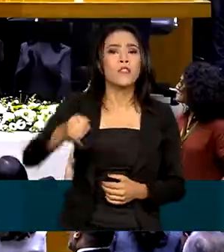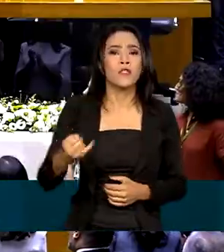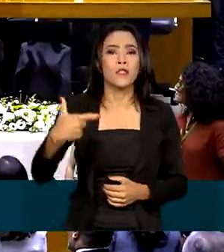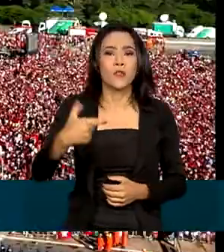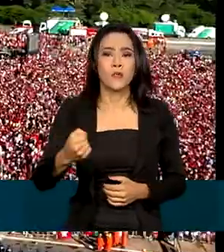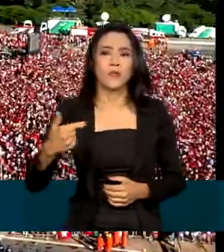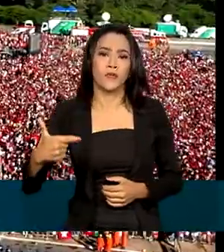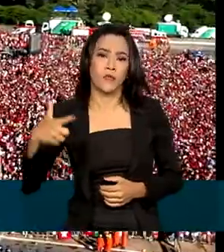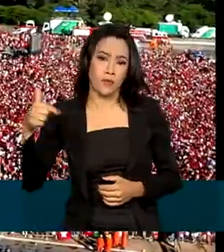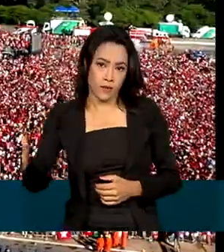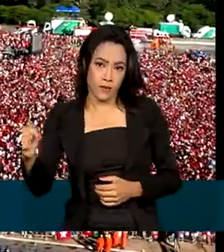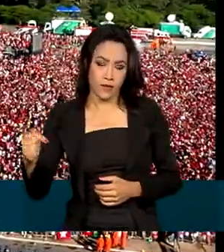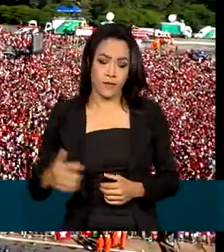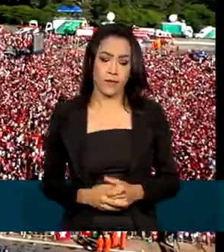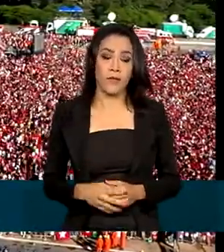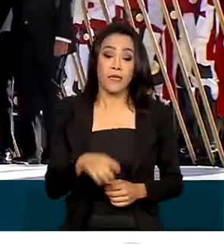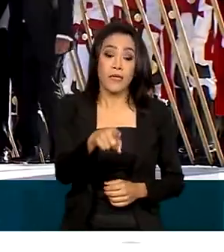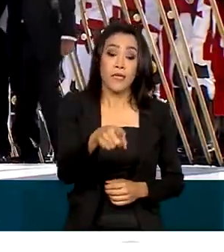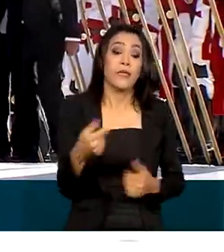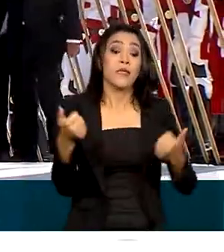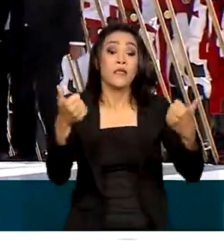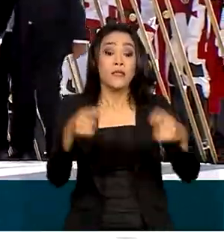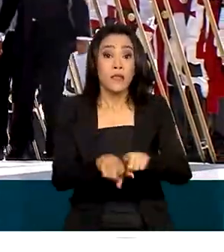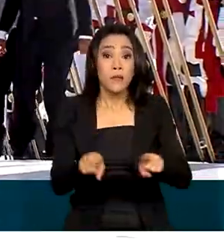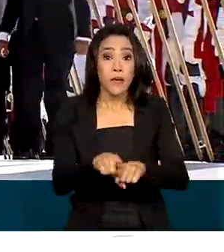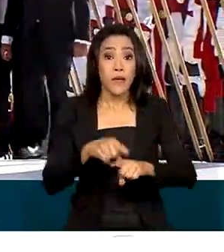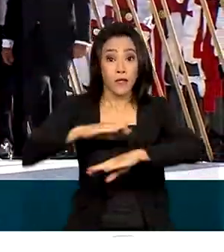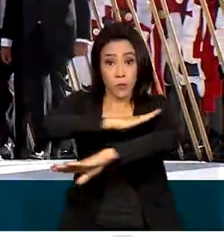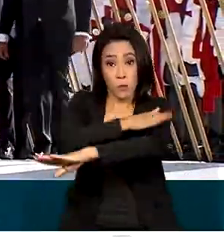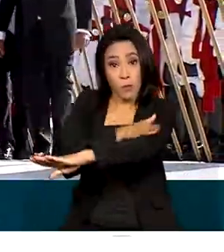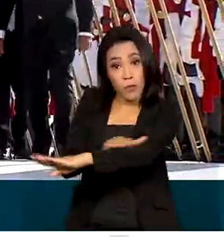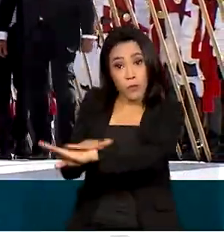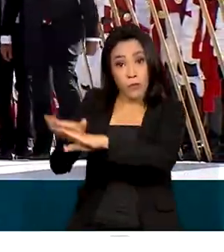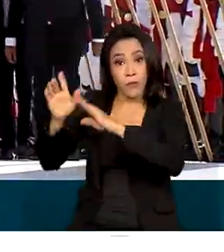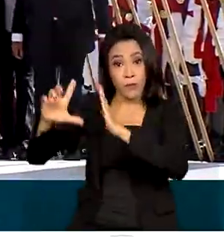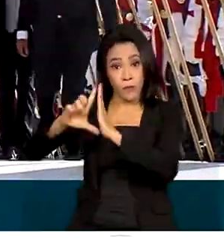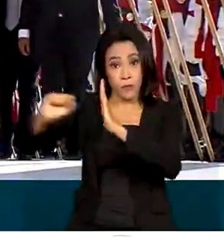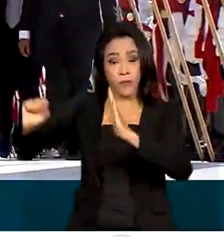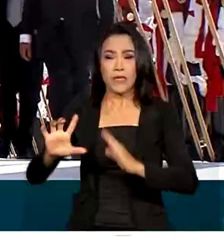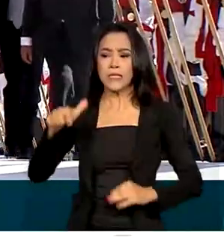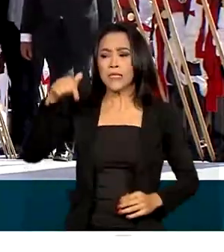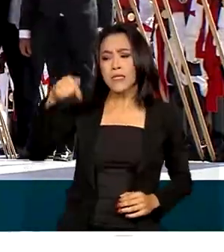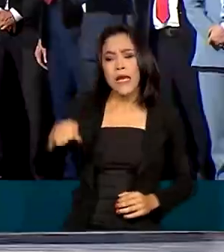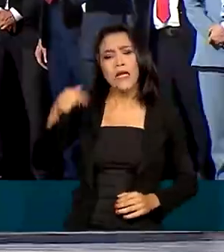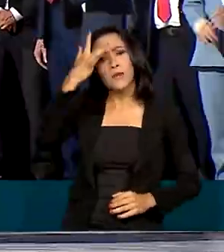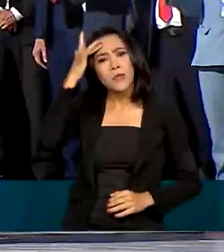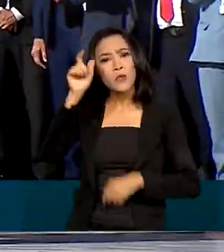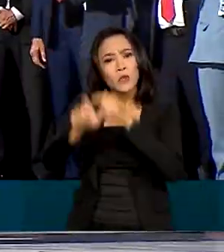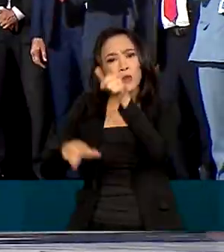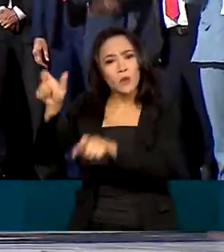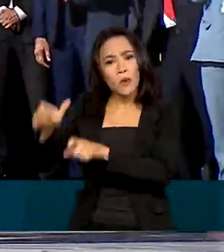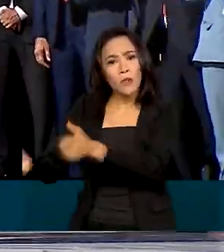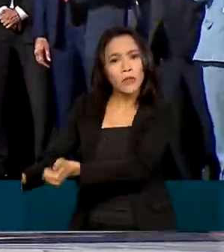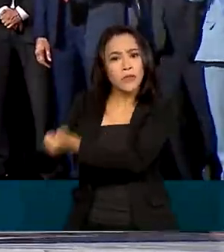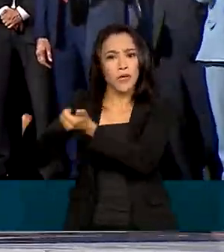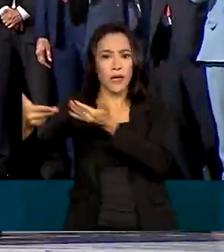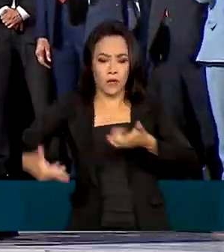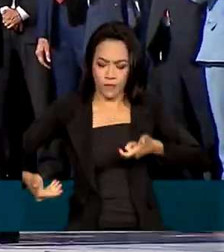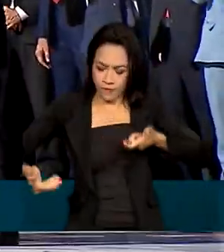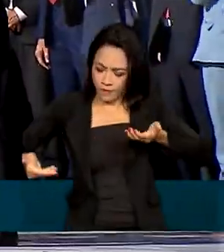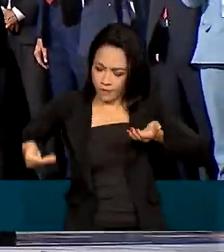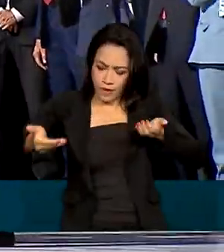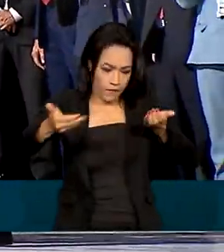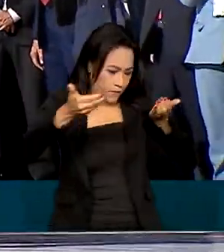de 2027. No Palácio do Planalto, Lula recebeu a faixa de 7 pessoas que representavam a diversidade da população